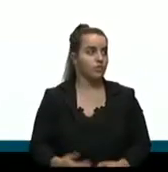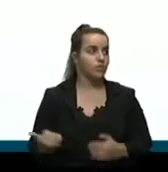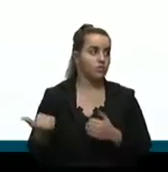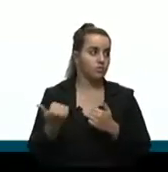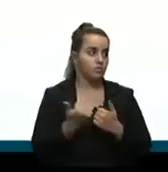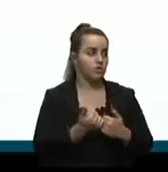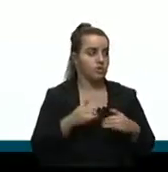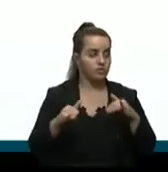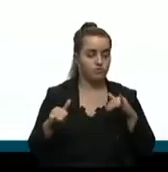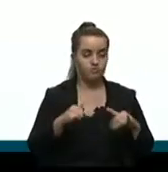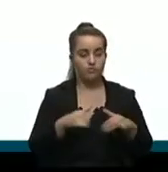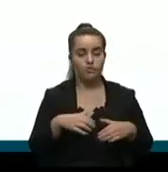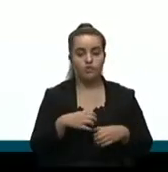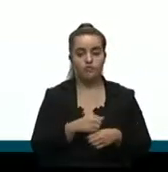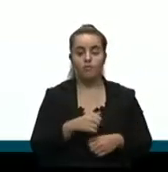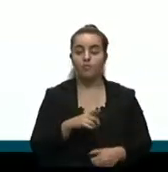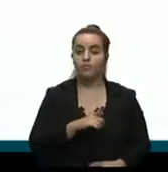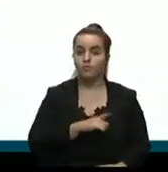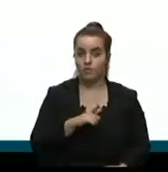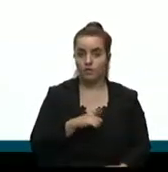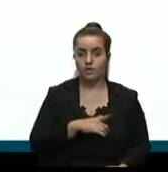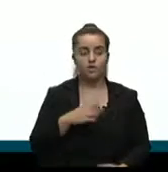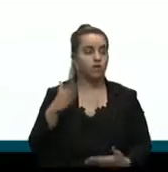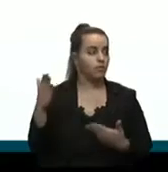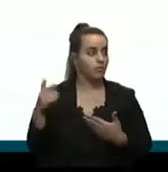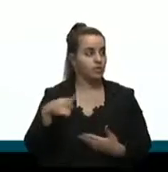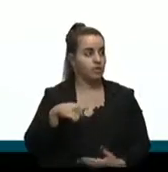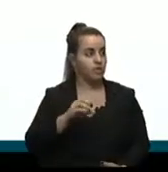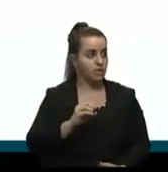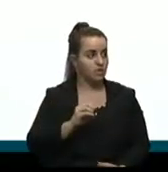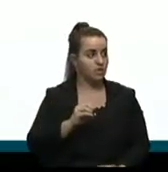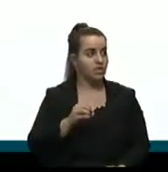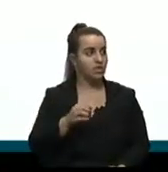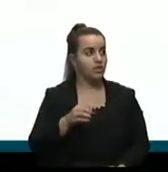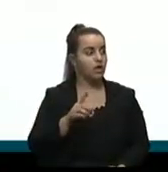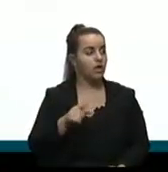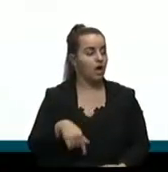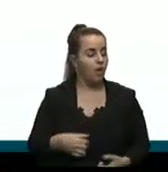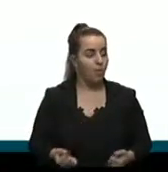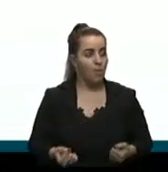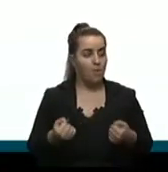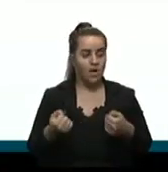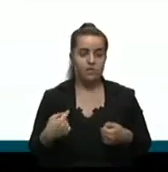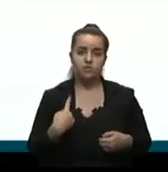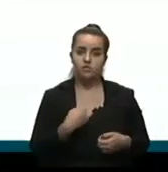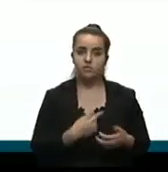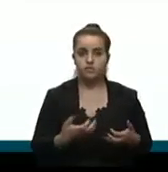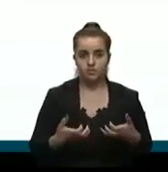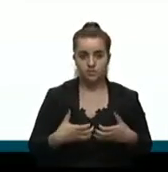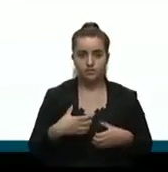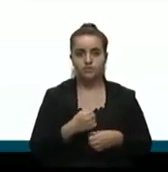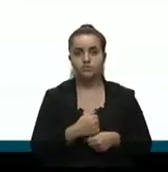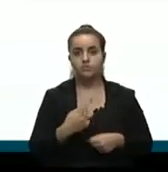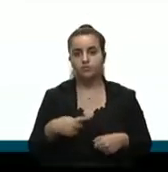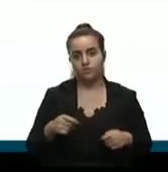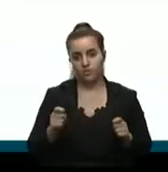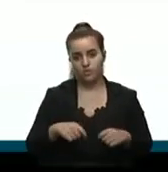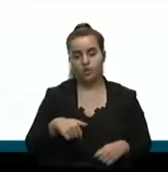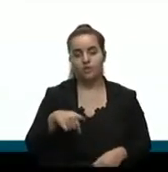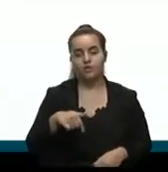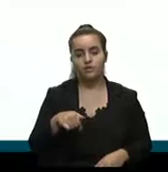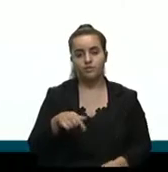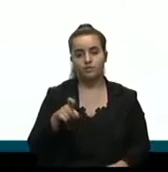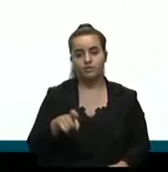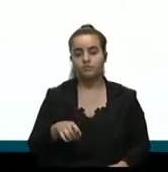Substituindo as informações na fórmula, teremos 70, que é o peso que nós queremos calcular, é a probabilidade de que o x seja